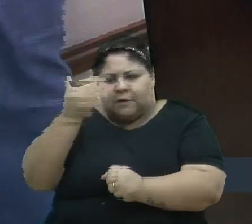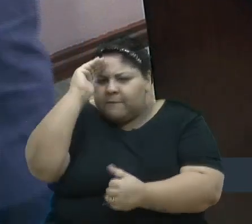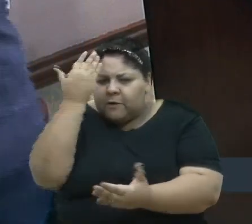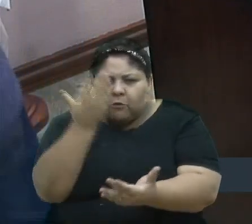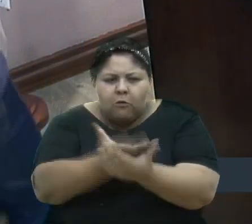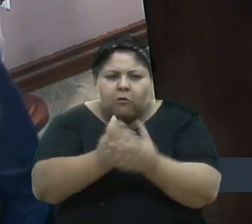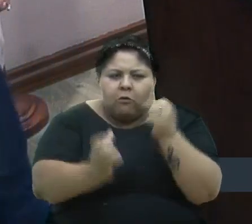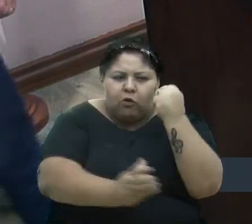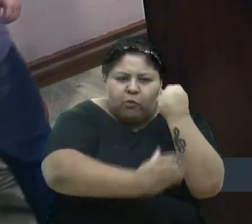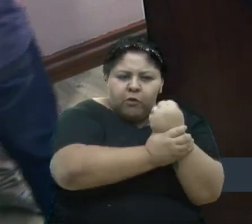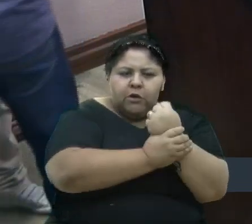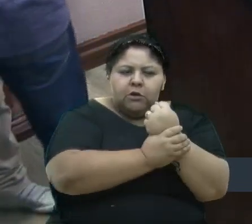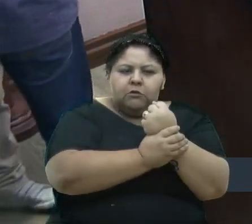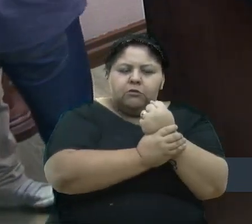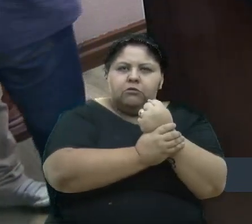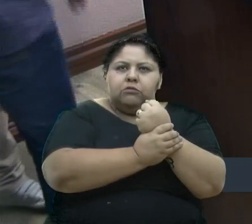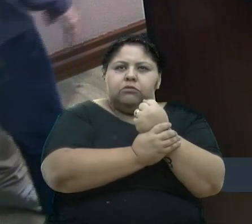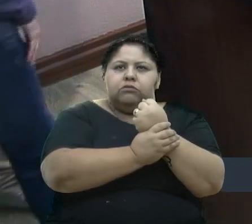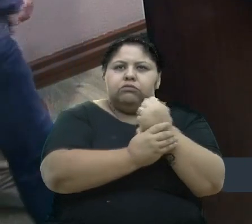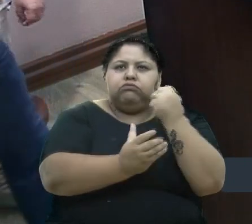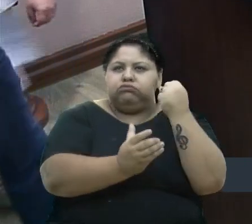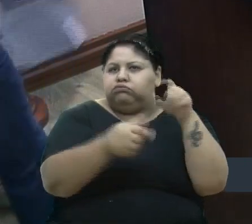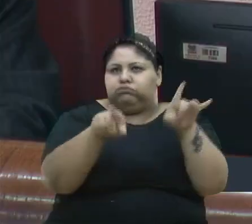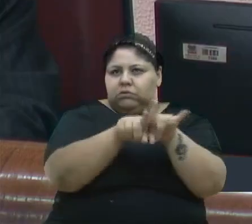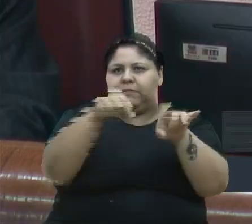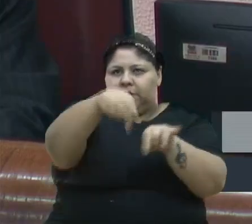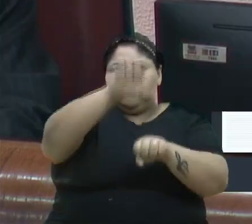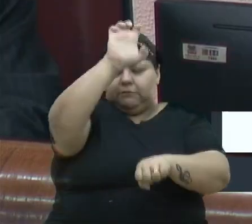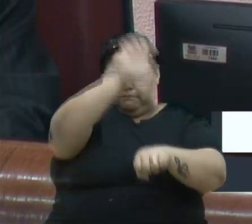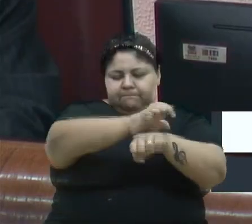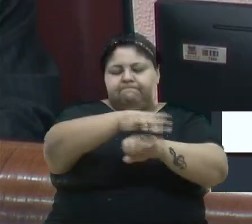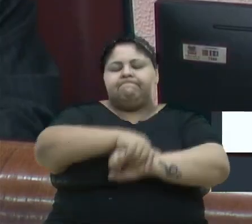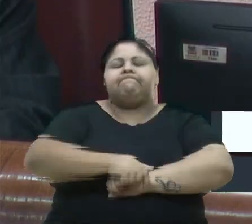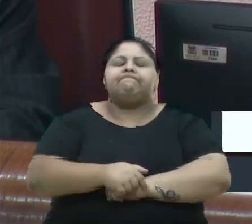segurança do nosso município e do nosso estado.